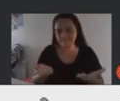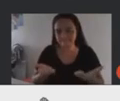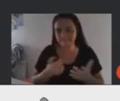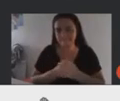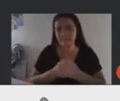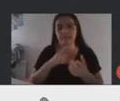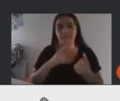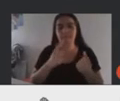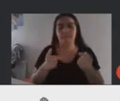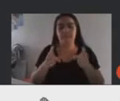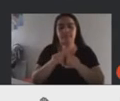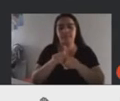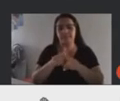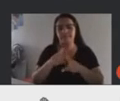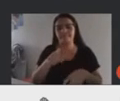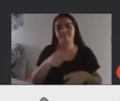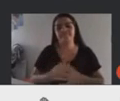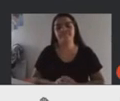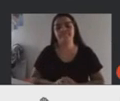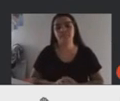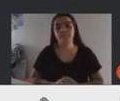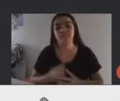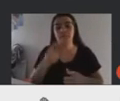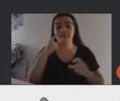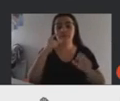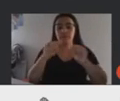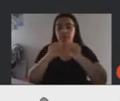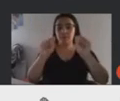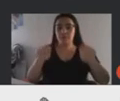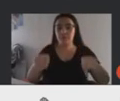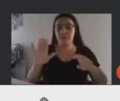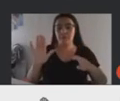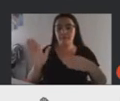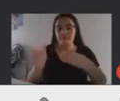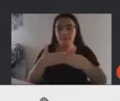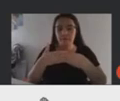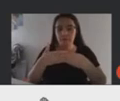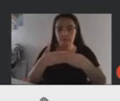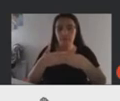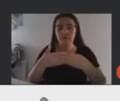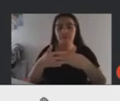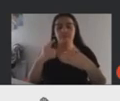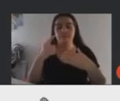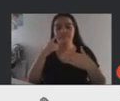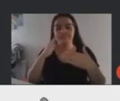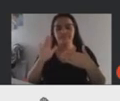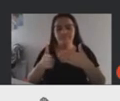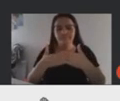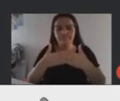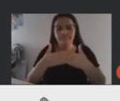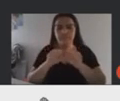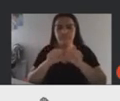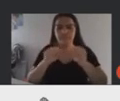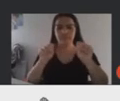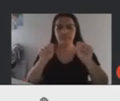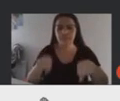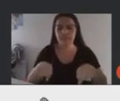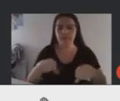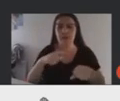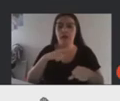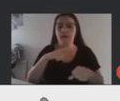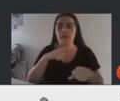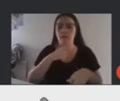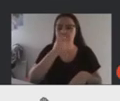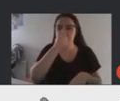frascos pressurizados, né, de alta pressão. O sistema fechado ou pressurizado, ele propicia, a alta